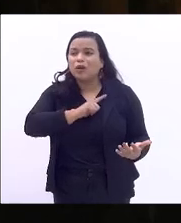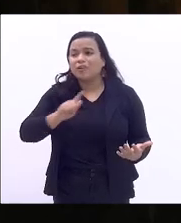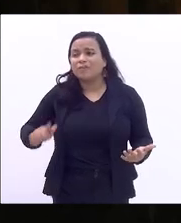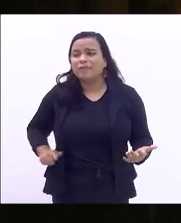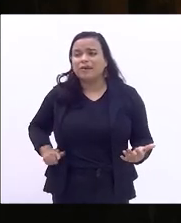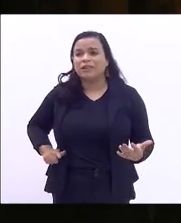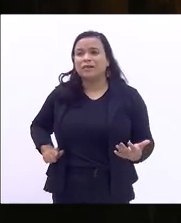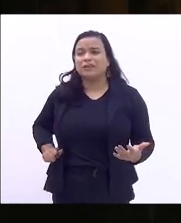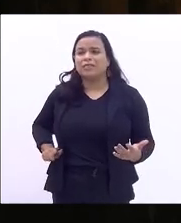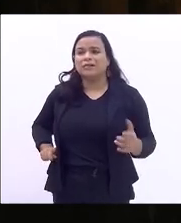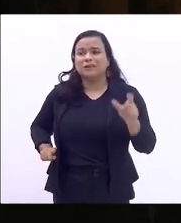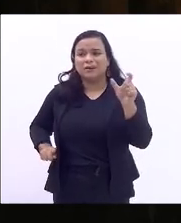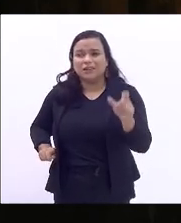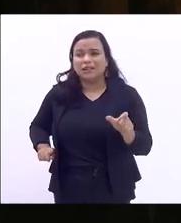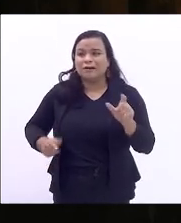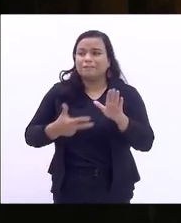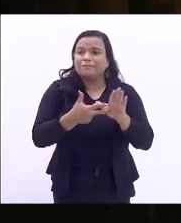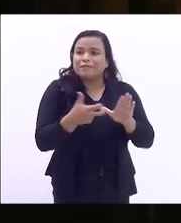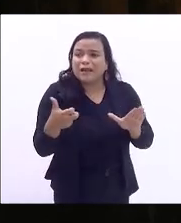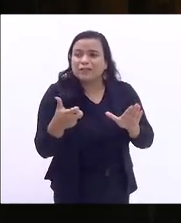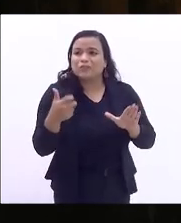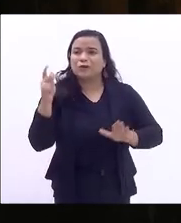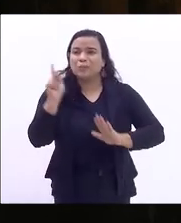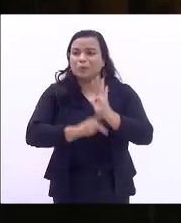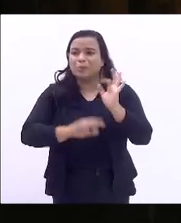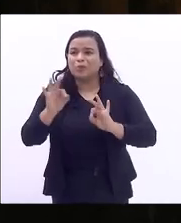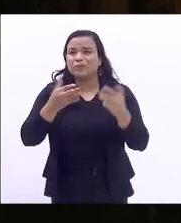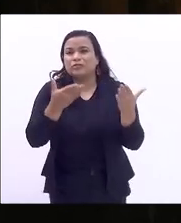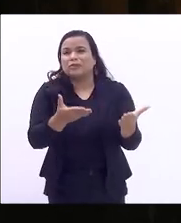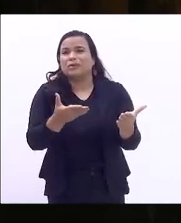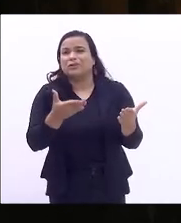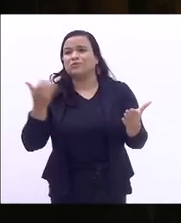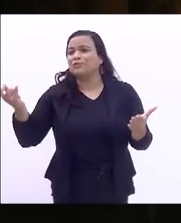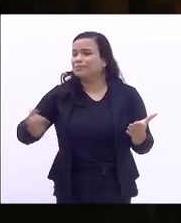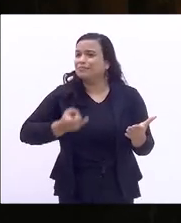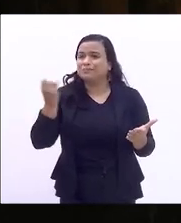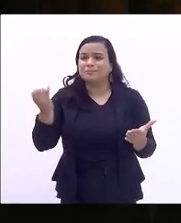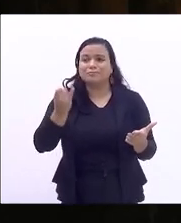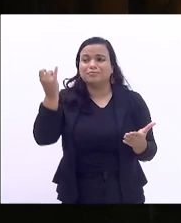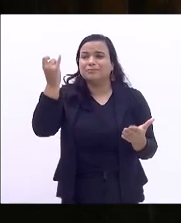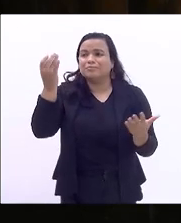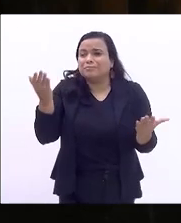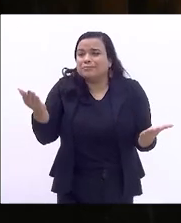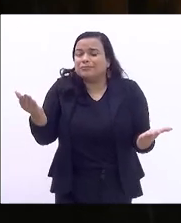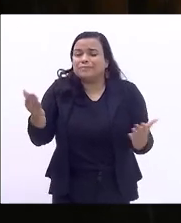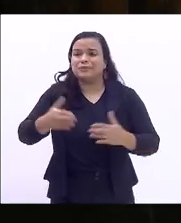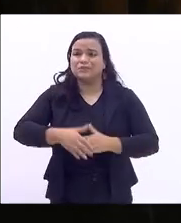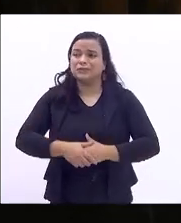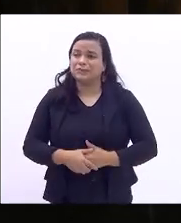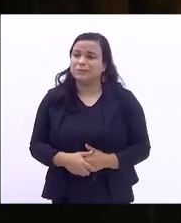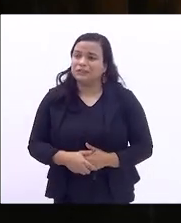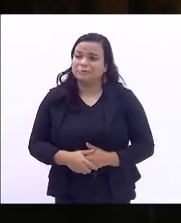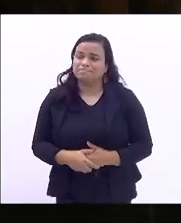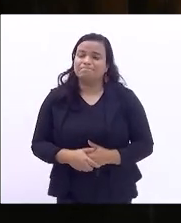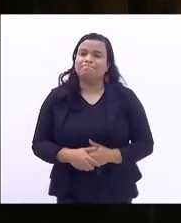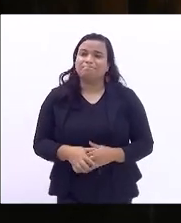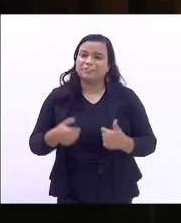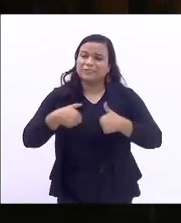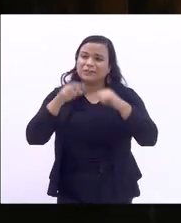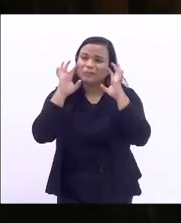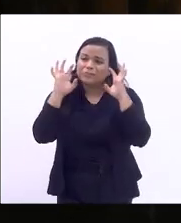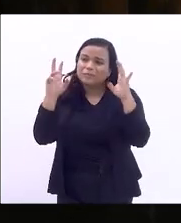governador vetando um projeto desse de tamanha importância até me